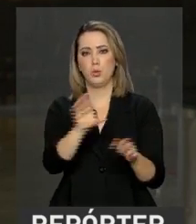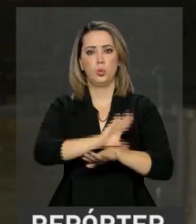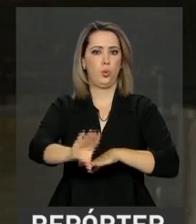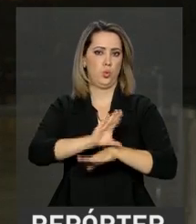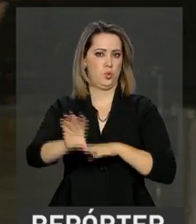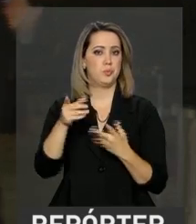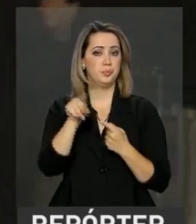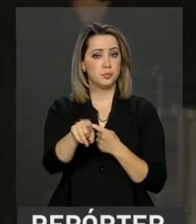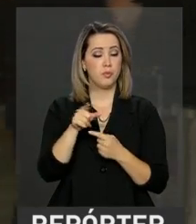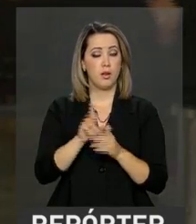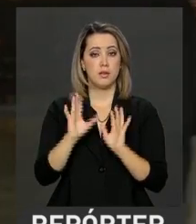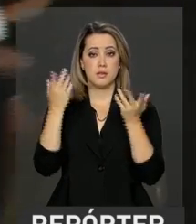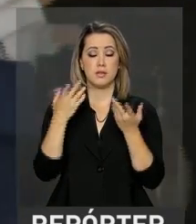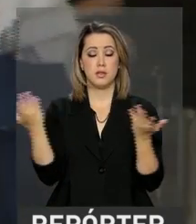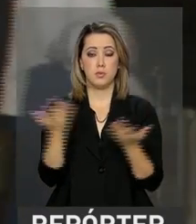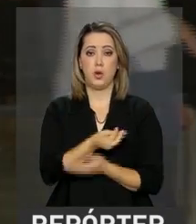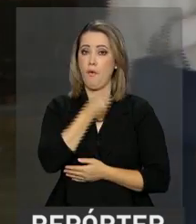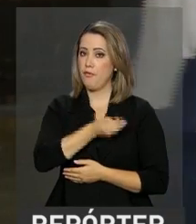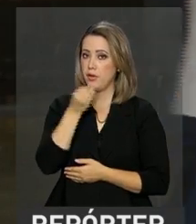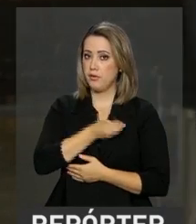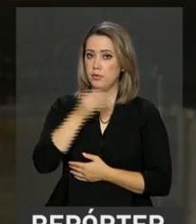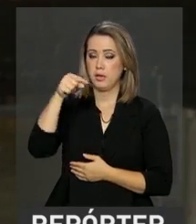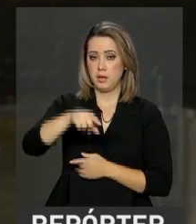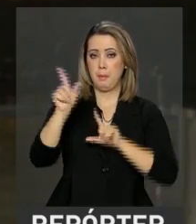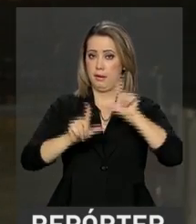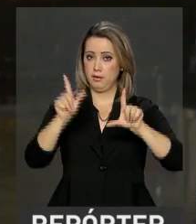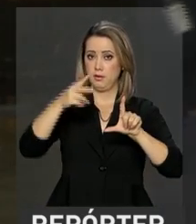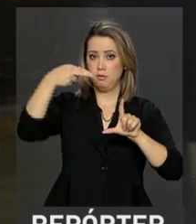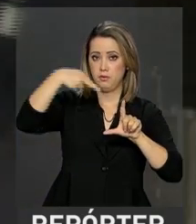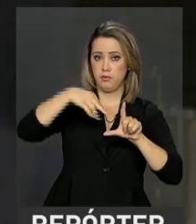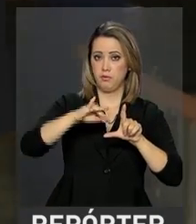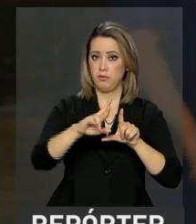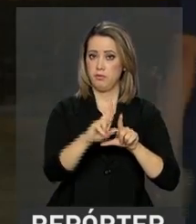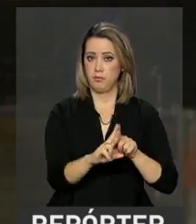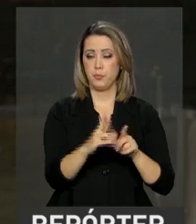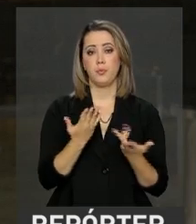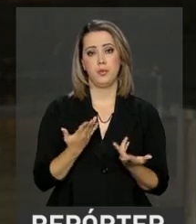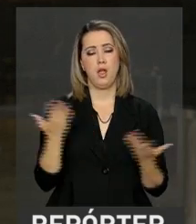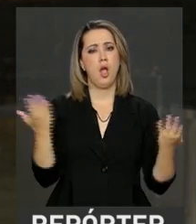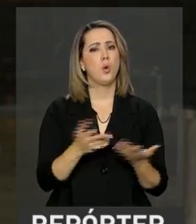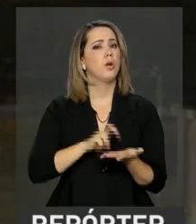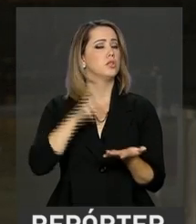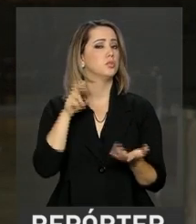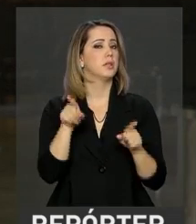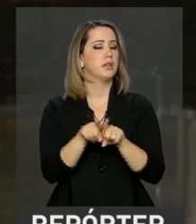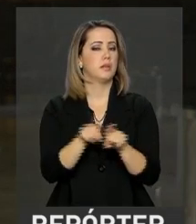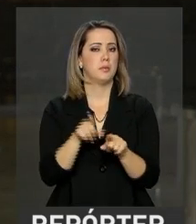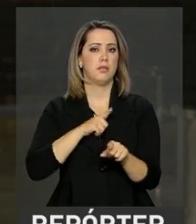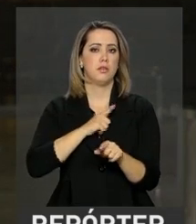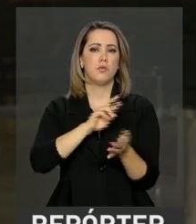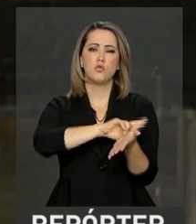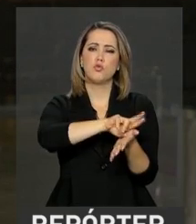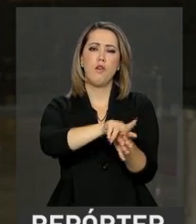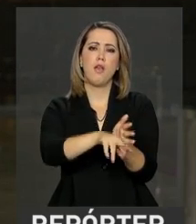vai ser transmitida ao vivo pela TVN BR e agora pela manhã o presidente Michel Temer também participou de